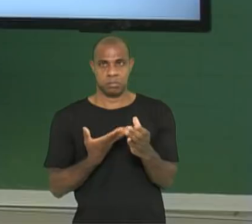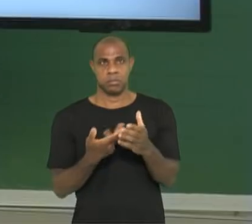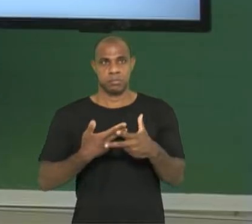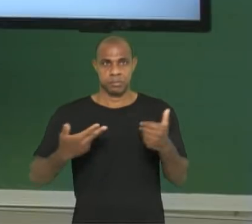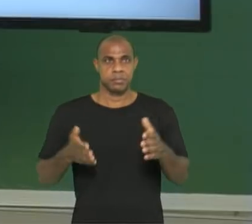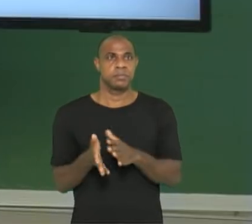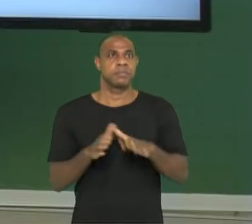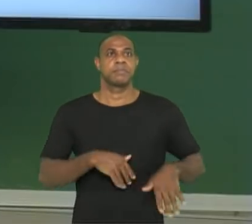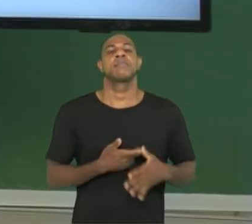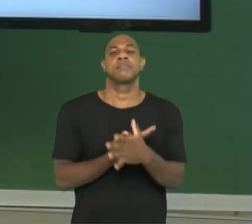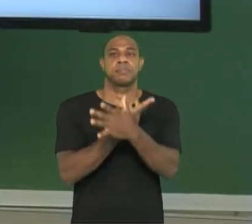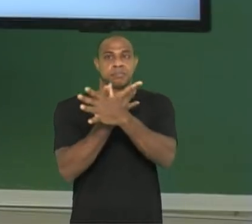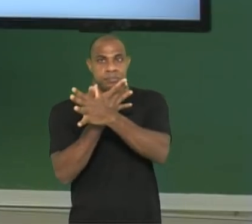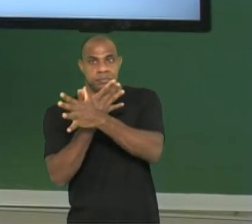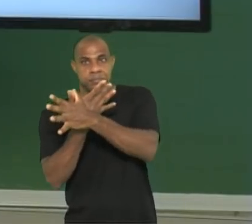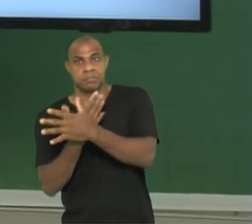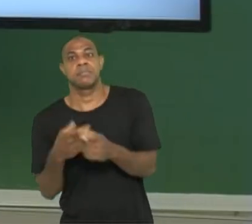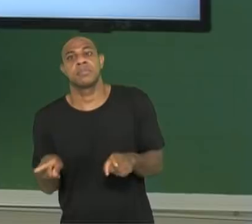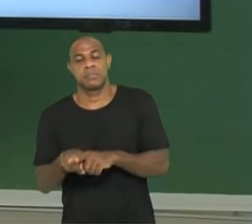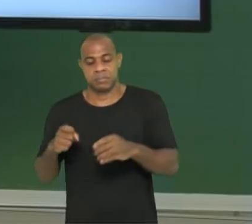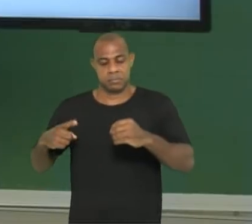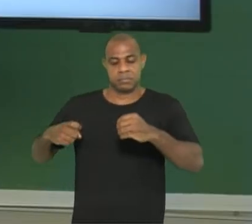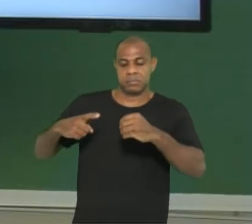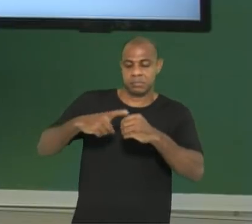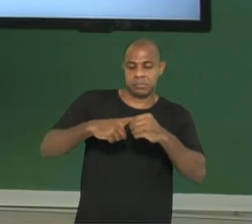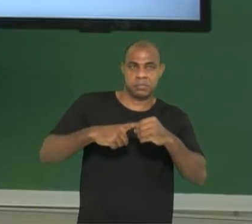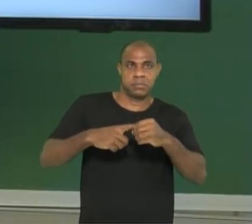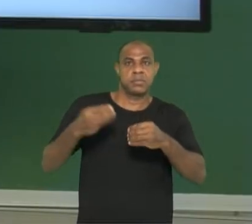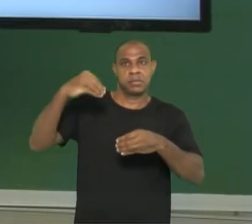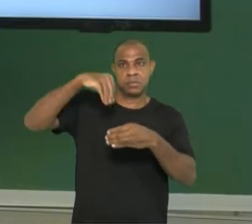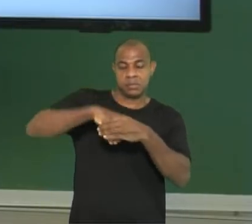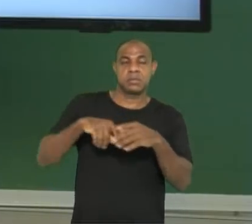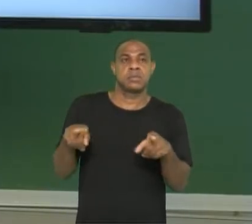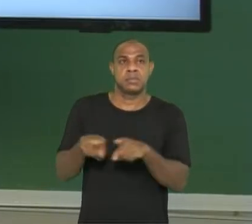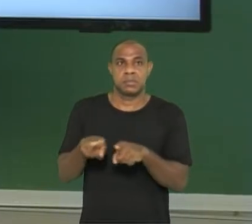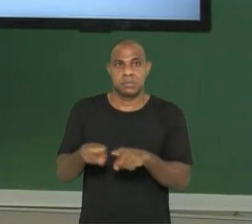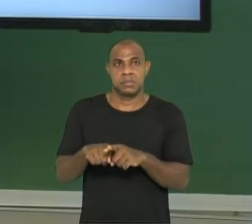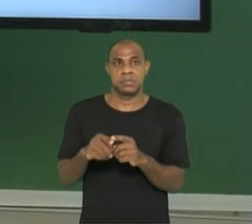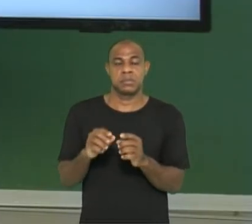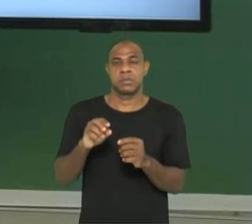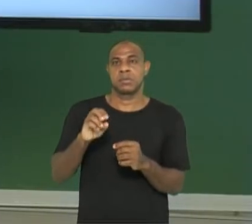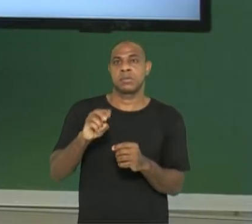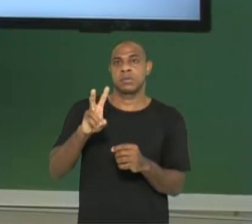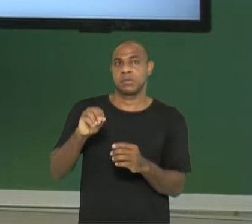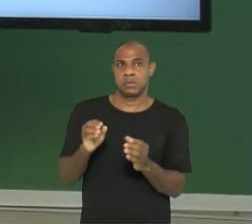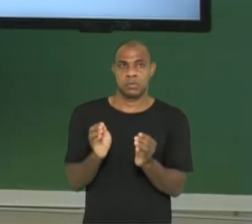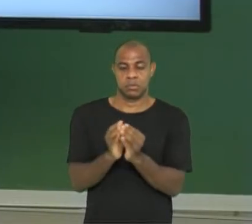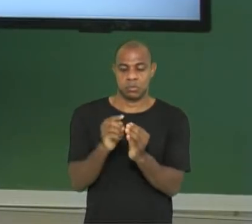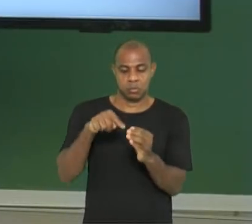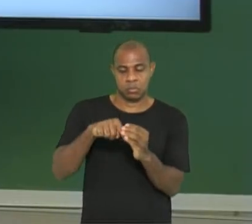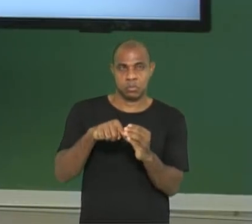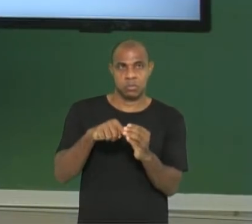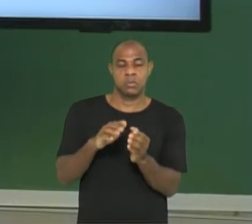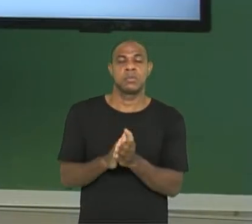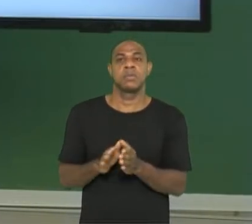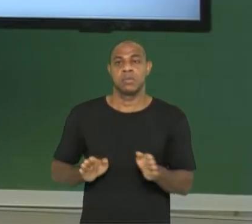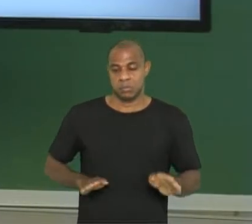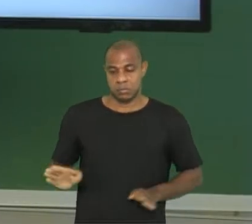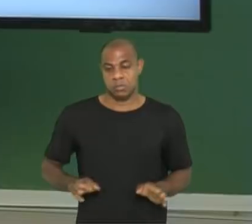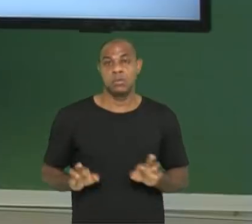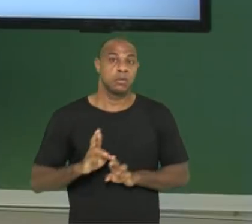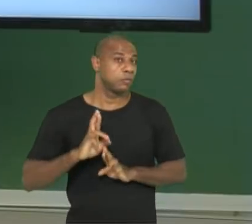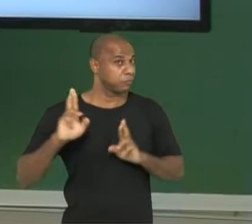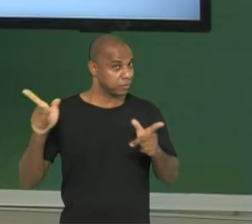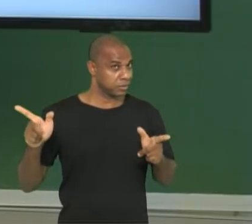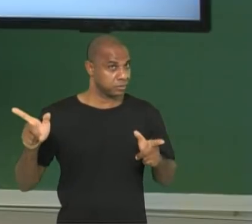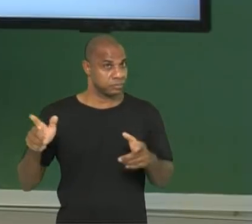fecundação interna e também são ovíparas, se reproduzem com ovos. O ovo vai ter a mesma função lá nos répteis, vai ser proteger